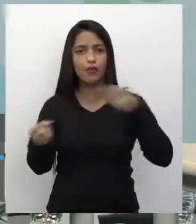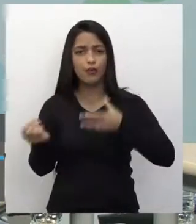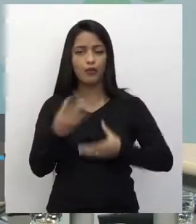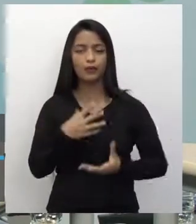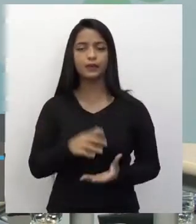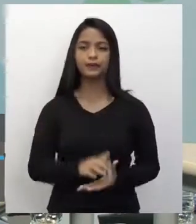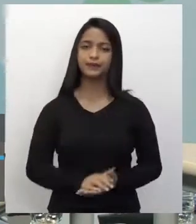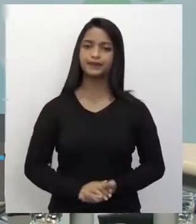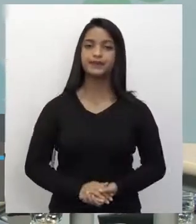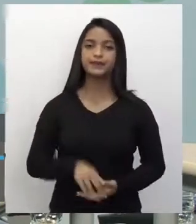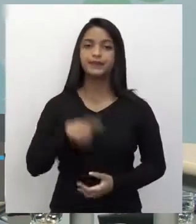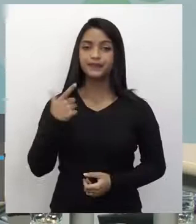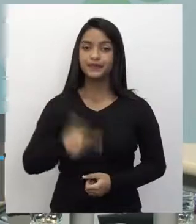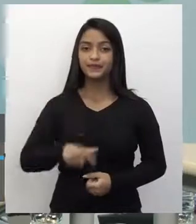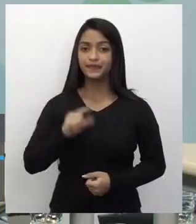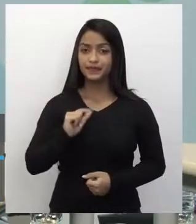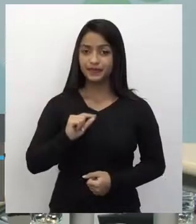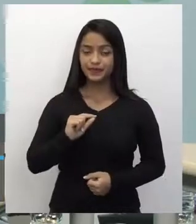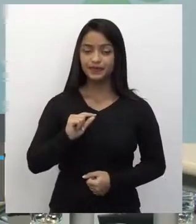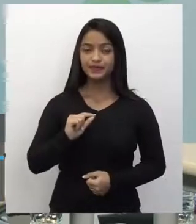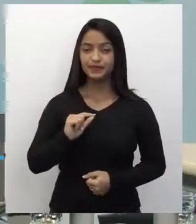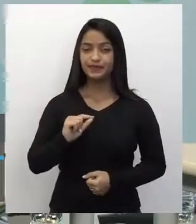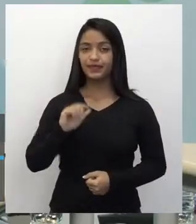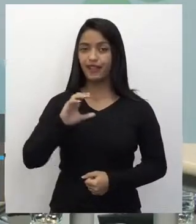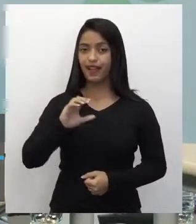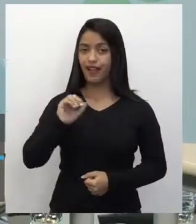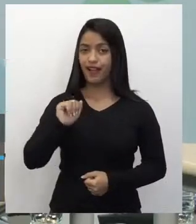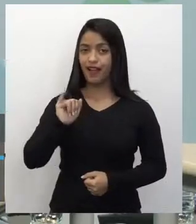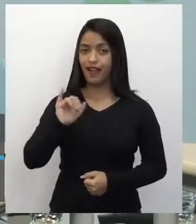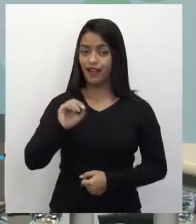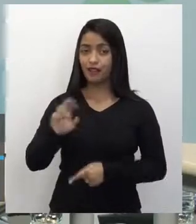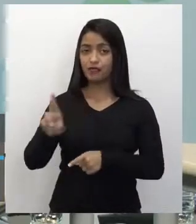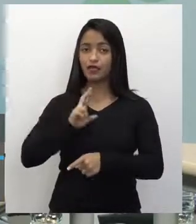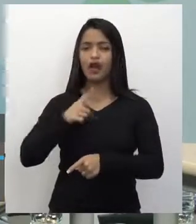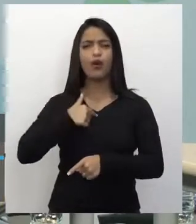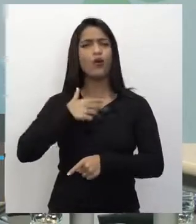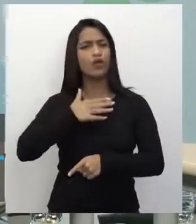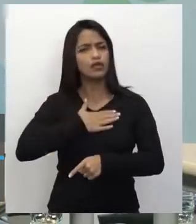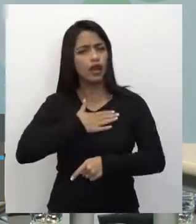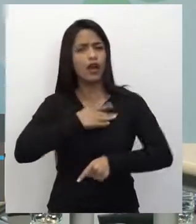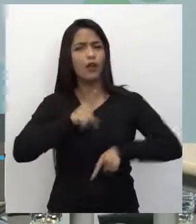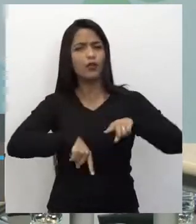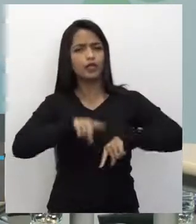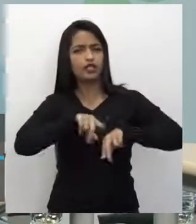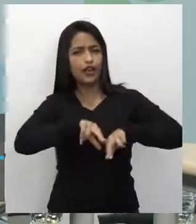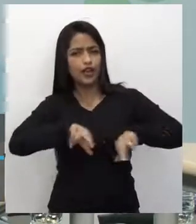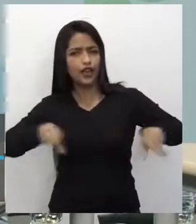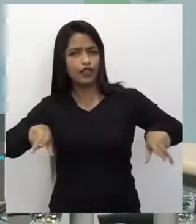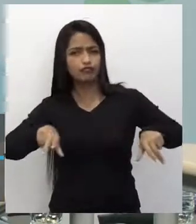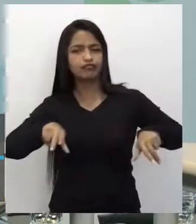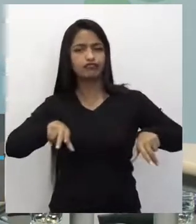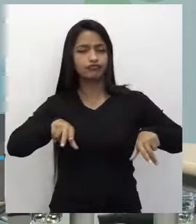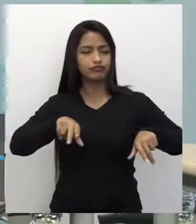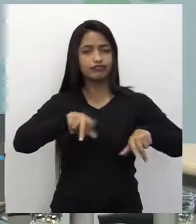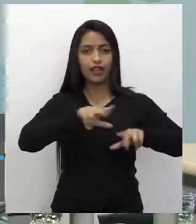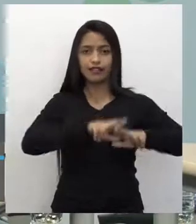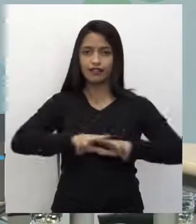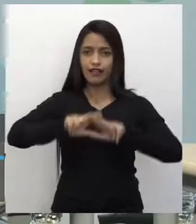Aí teve mais alunos aqui. Ó, o Caio também gostou muito do de objetos, né? Aquele que fala justamente sobre os objetos